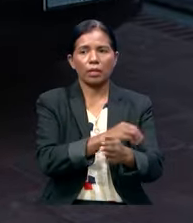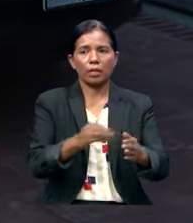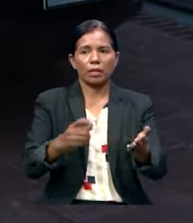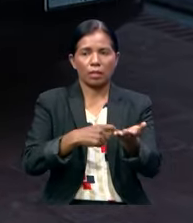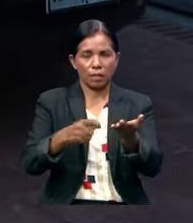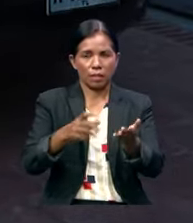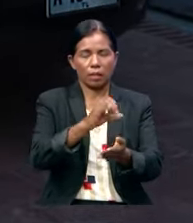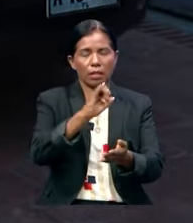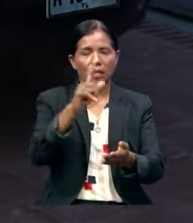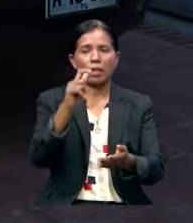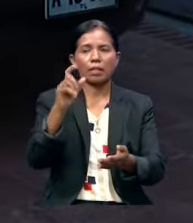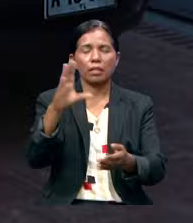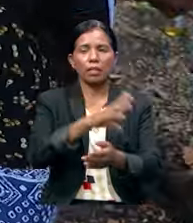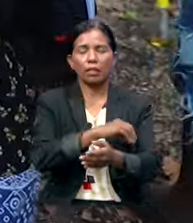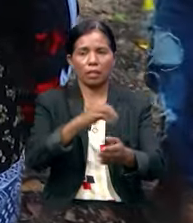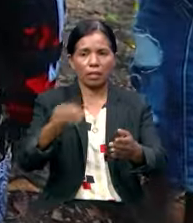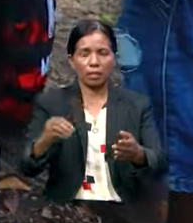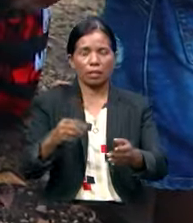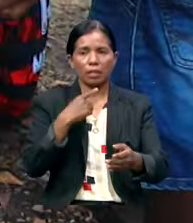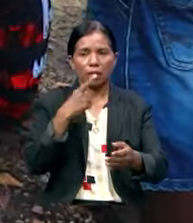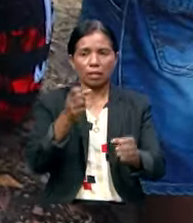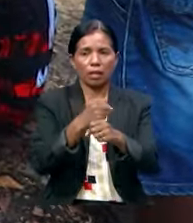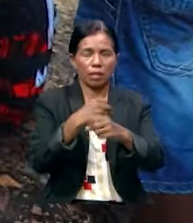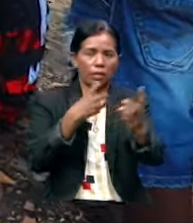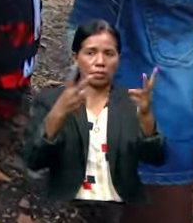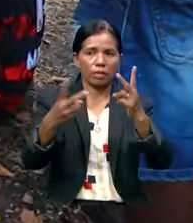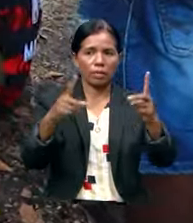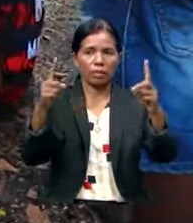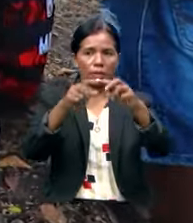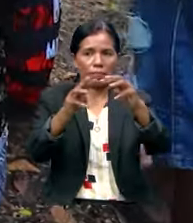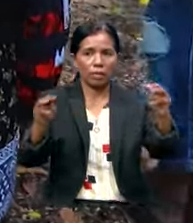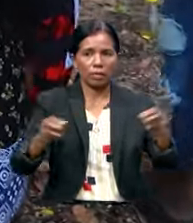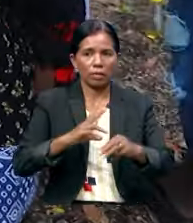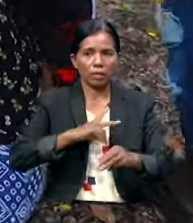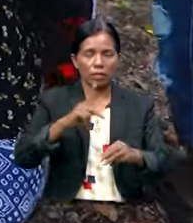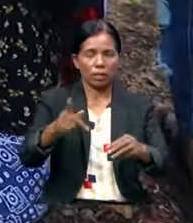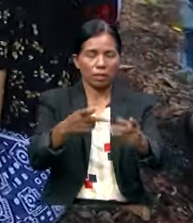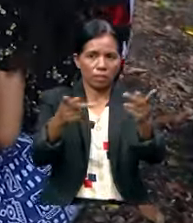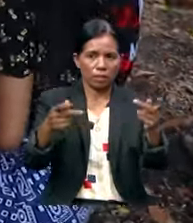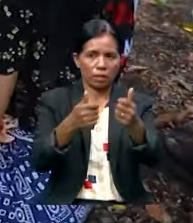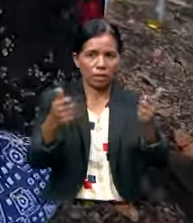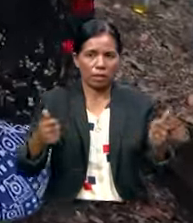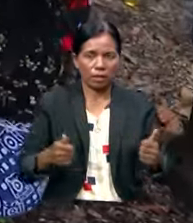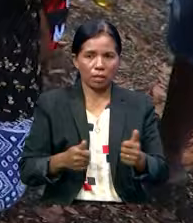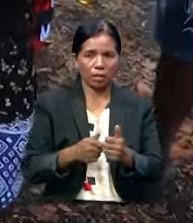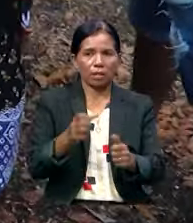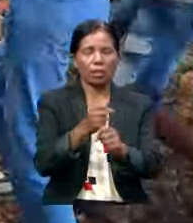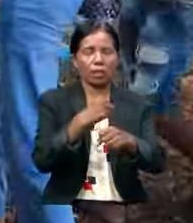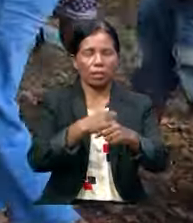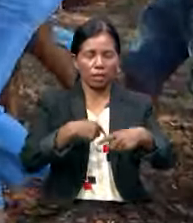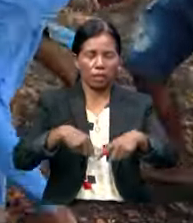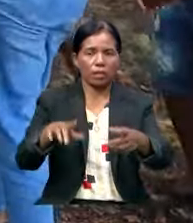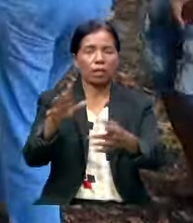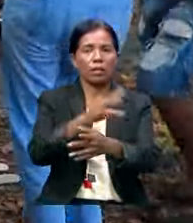técnico, IT, comercial, operacional, ralo viagem para o município Lauten, posto administrativo Tutuala, ralo passeio